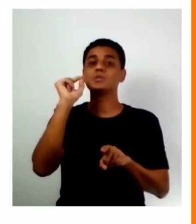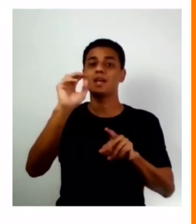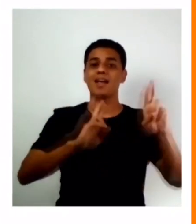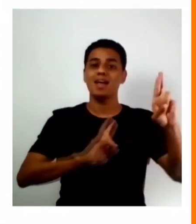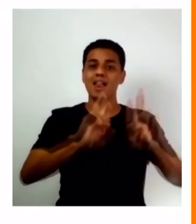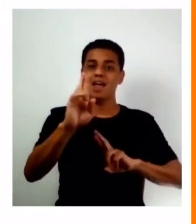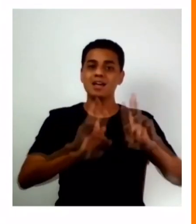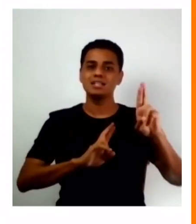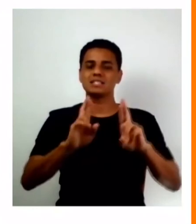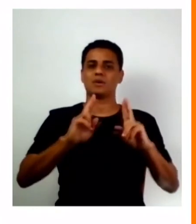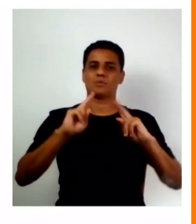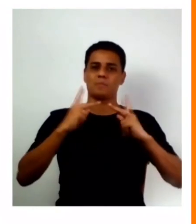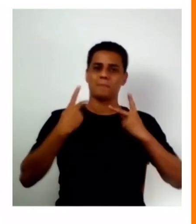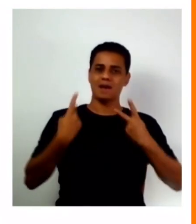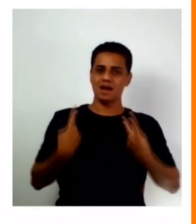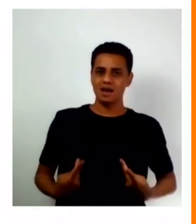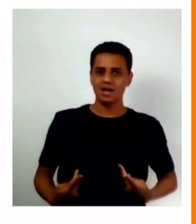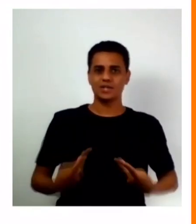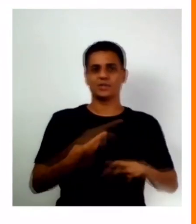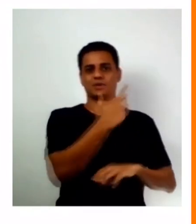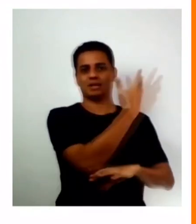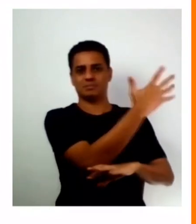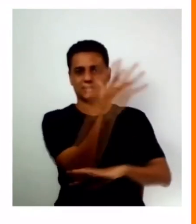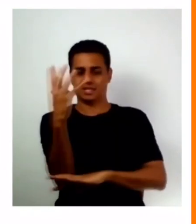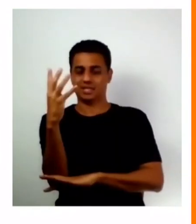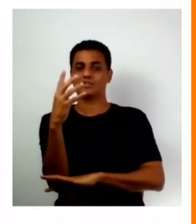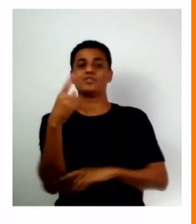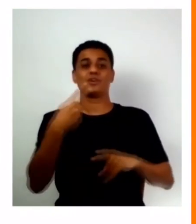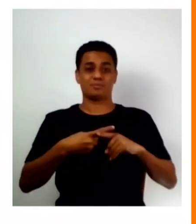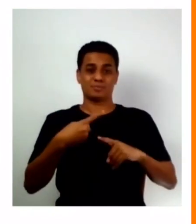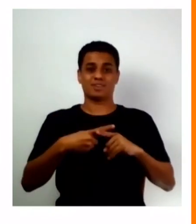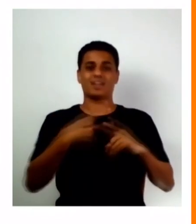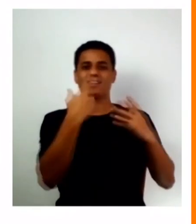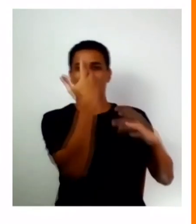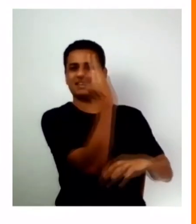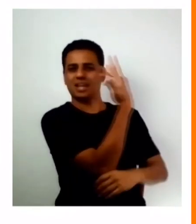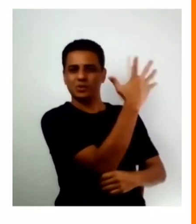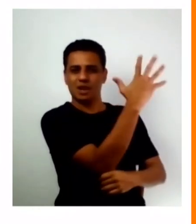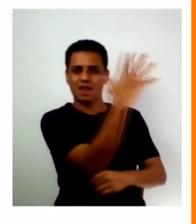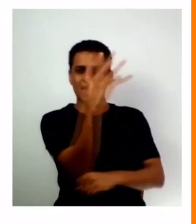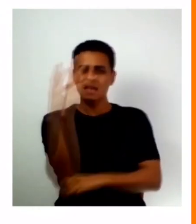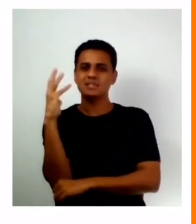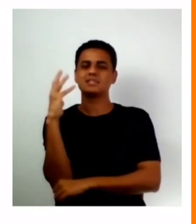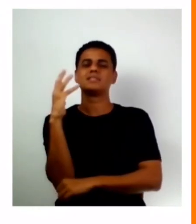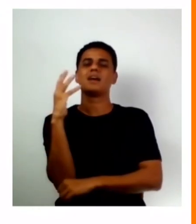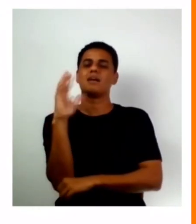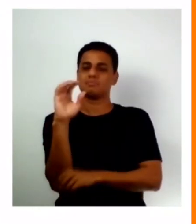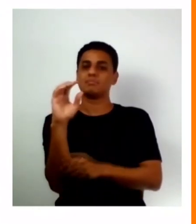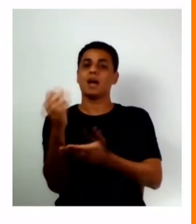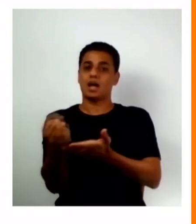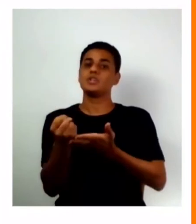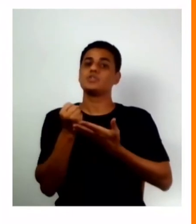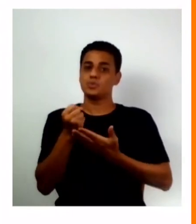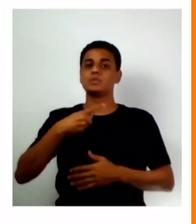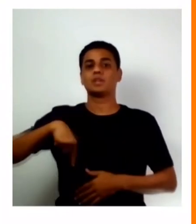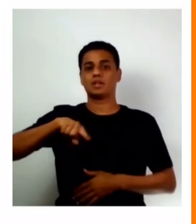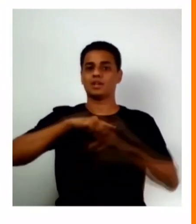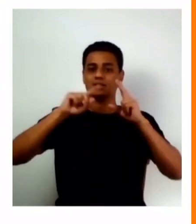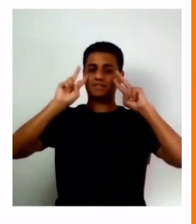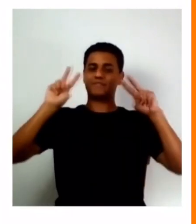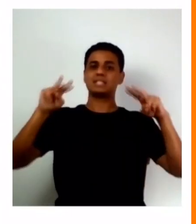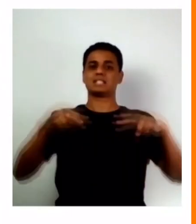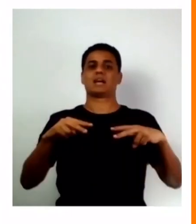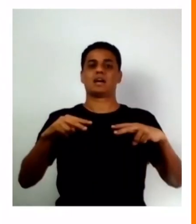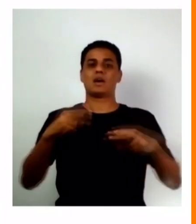muitas vezes que o meio ambiente e a natureza ajuda a criar cosmogêne, o que chamava formas de